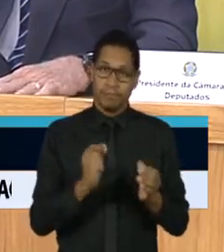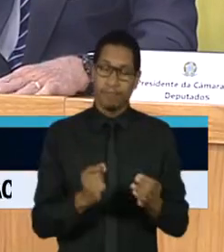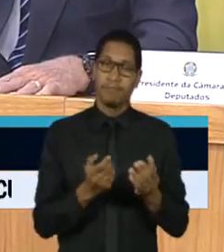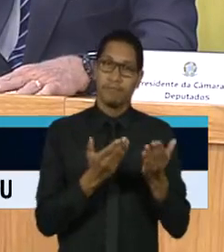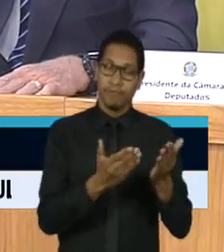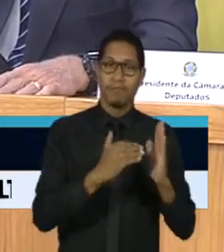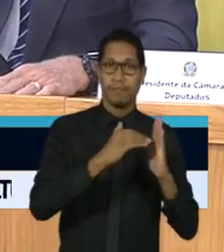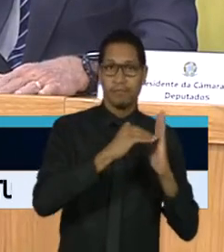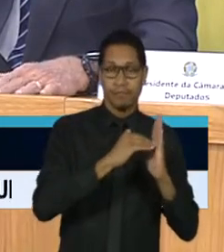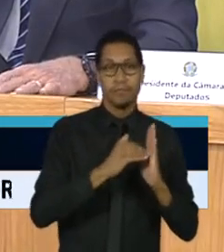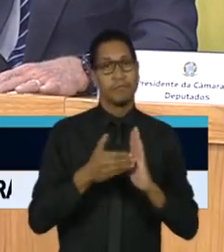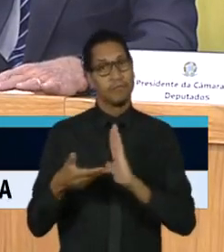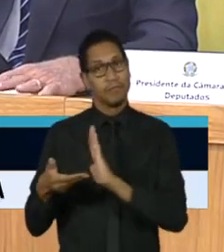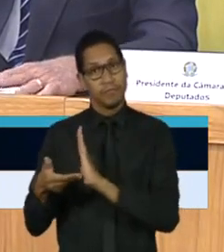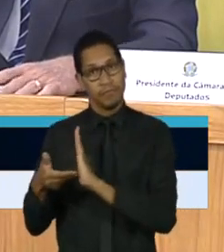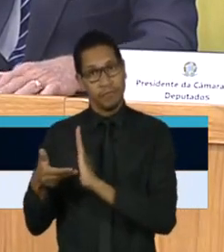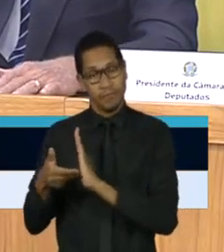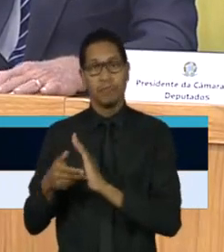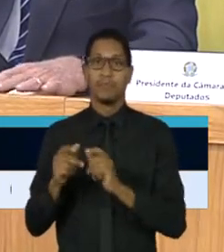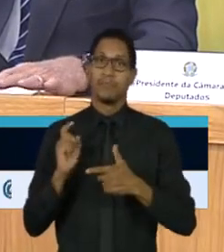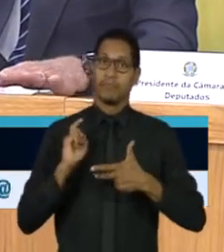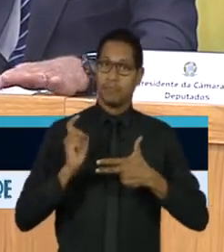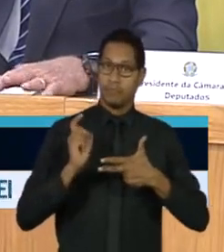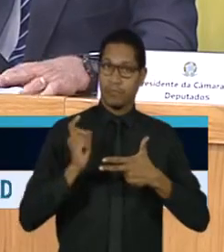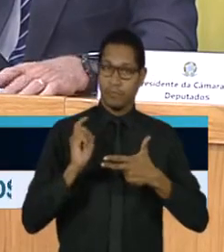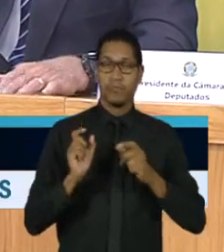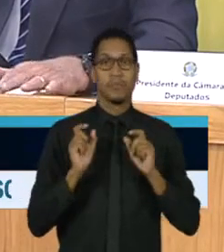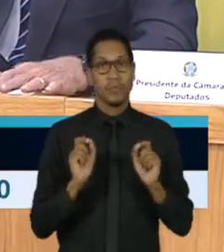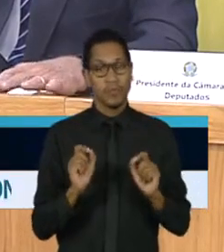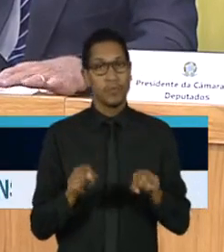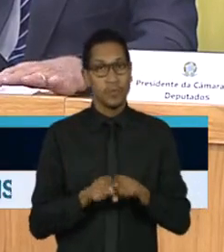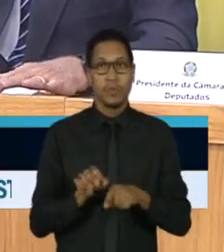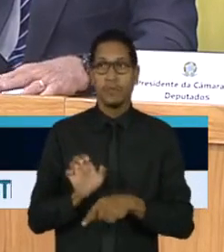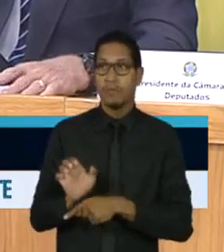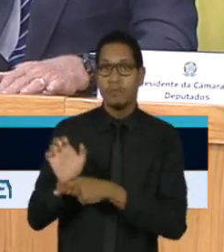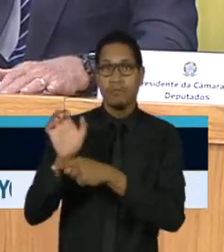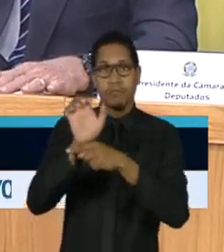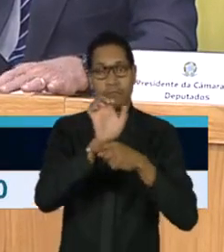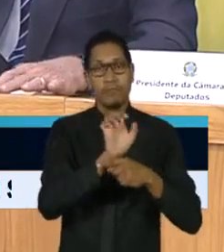do senado da câmara dos deputados do Poder Executivo vim também os Estados da Federação